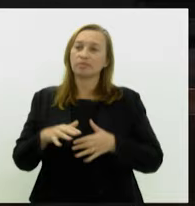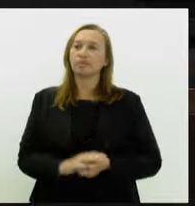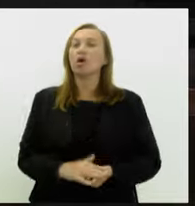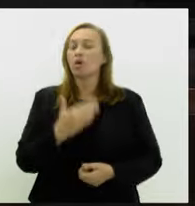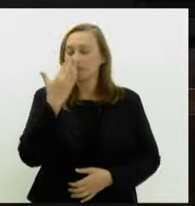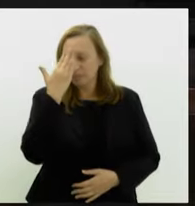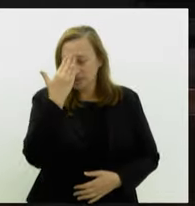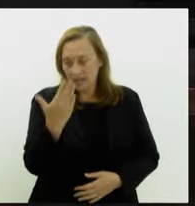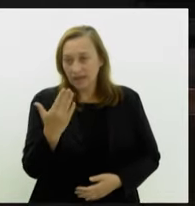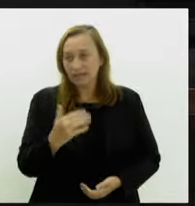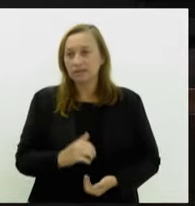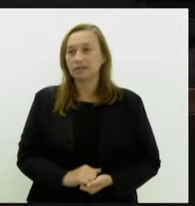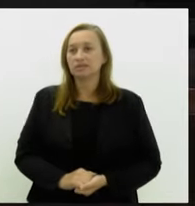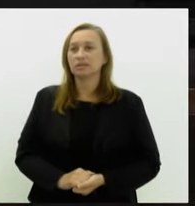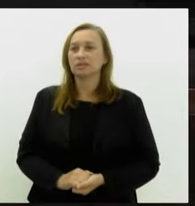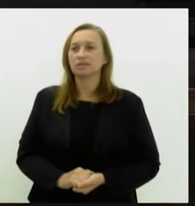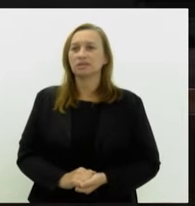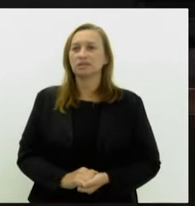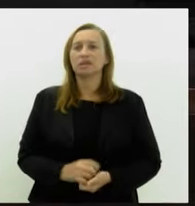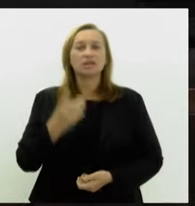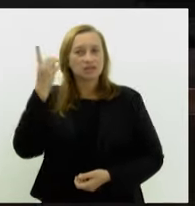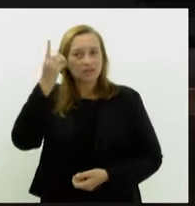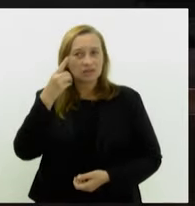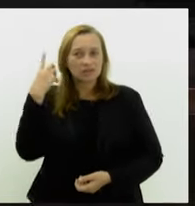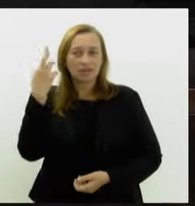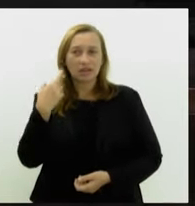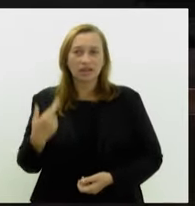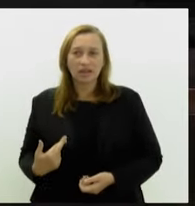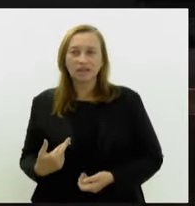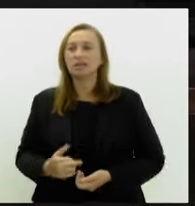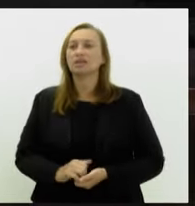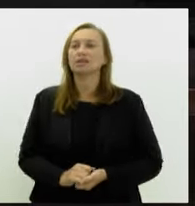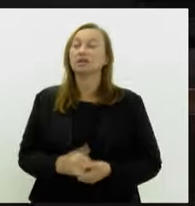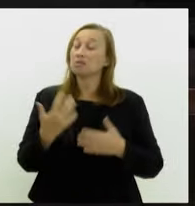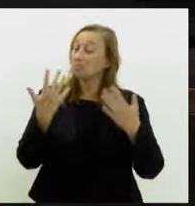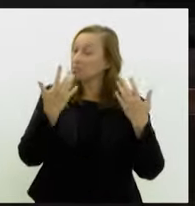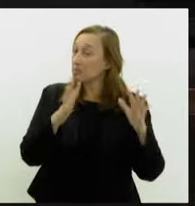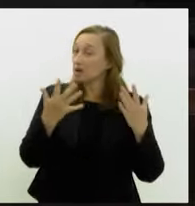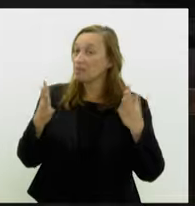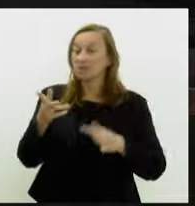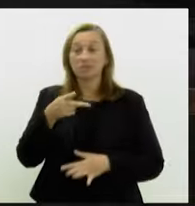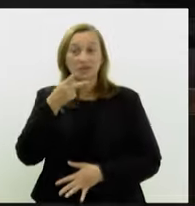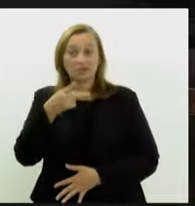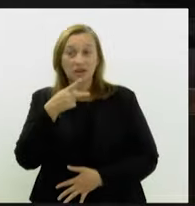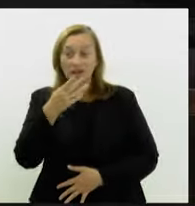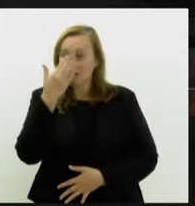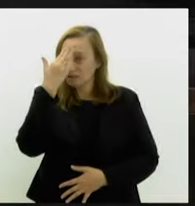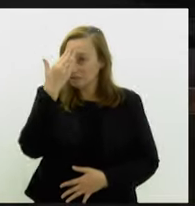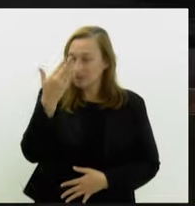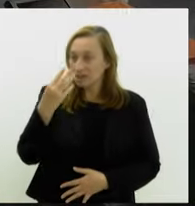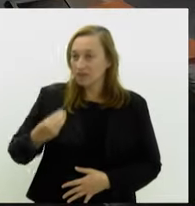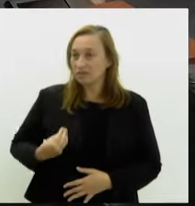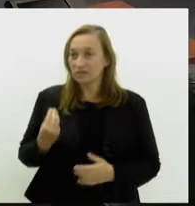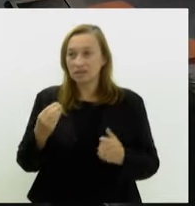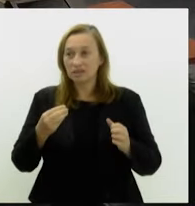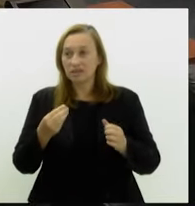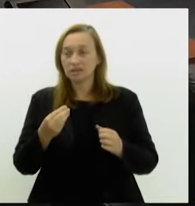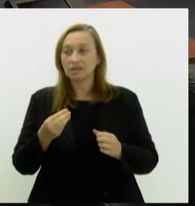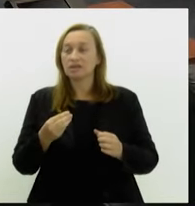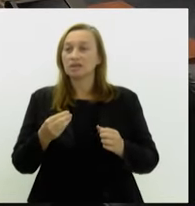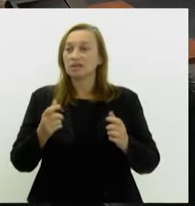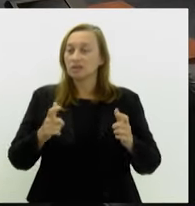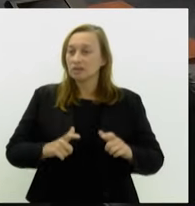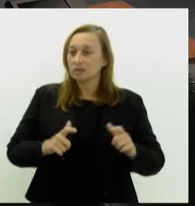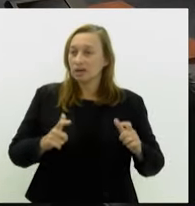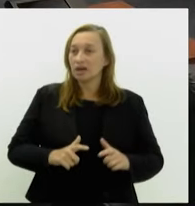Muitíssimo obrigada, deputada Renata Souza. Parabéns pela fala, obrigada por estar aqui no Parlamento.